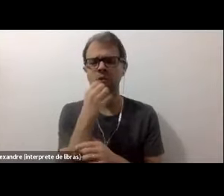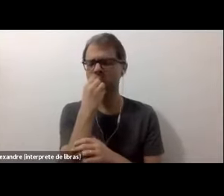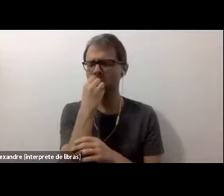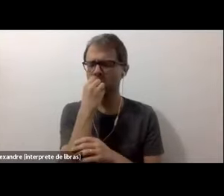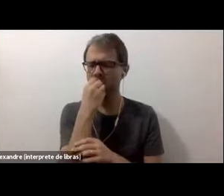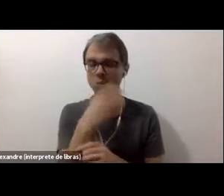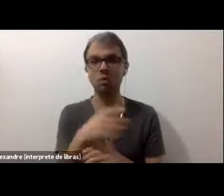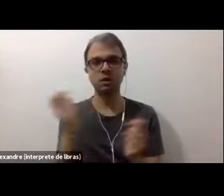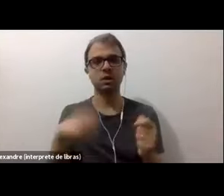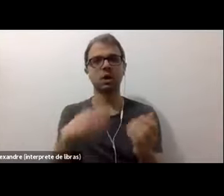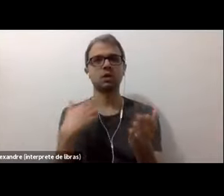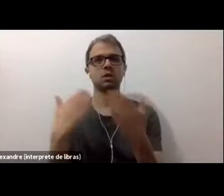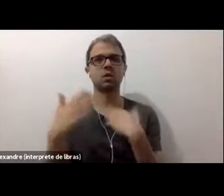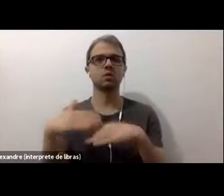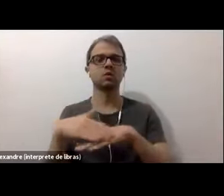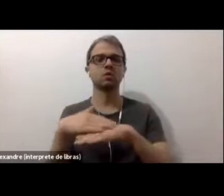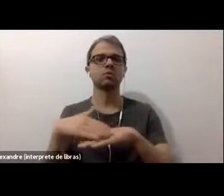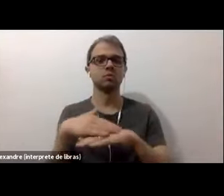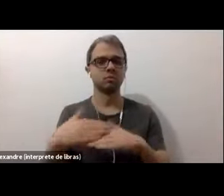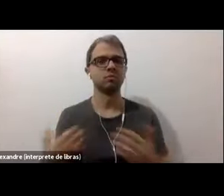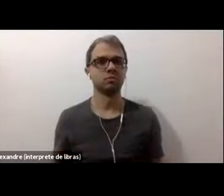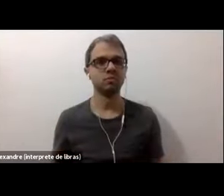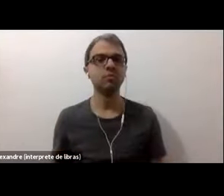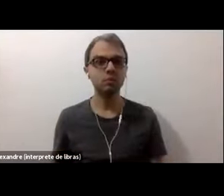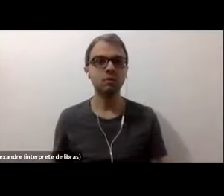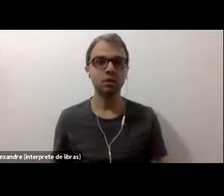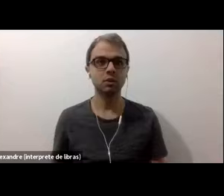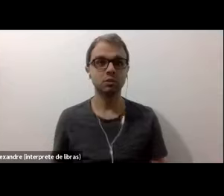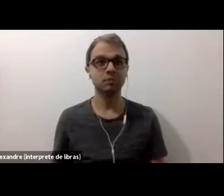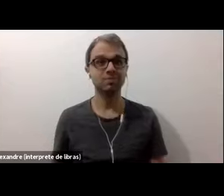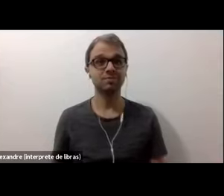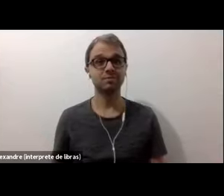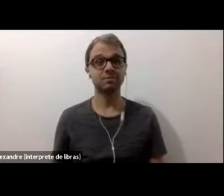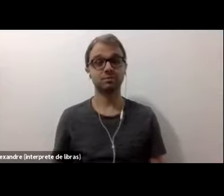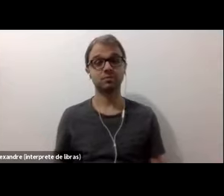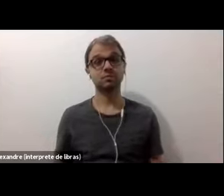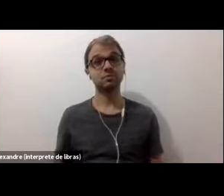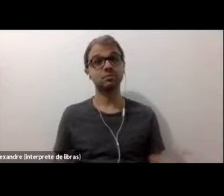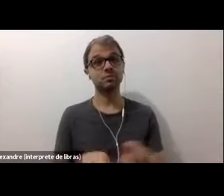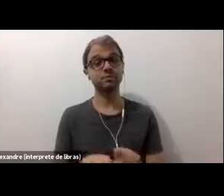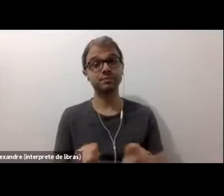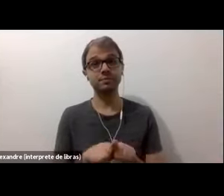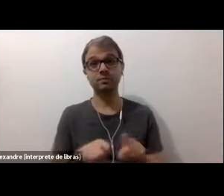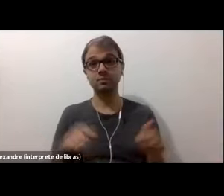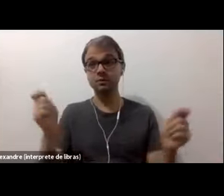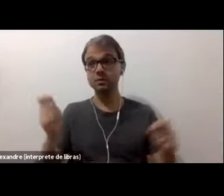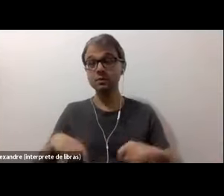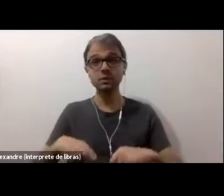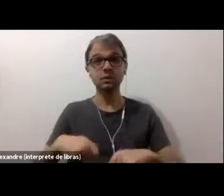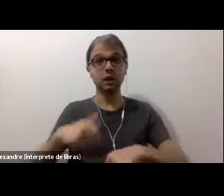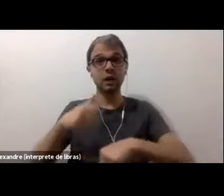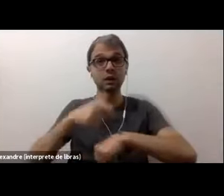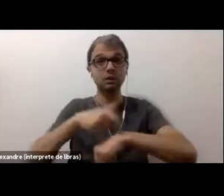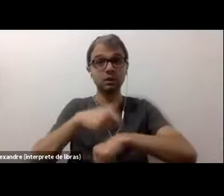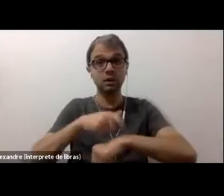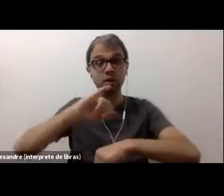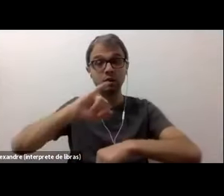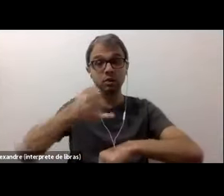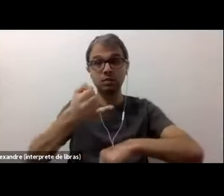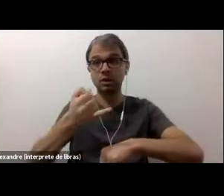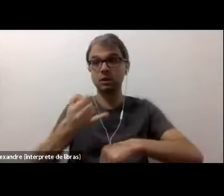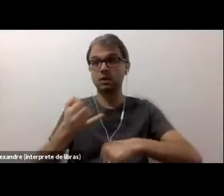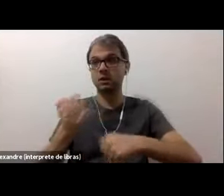né? Possibilita também a manutenção dos laços de amizade virtualmente, porque